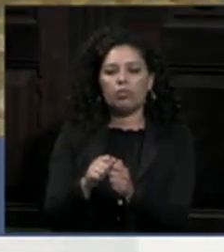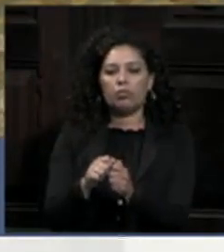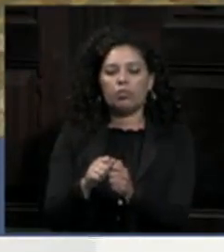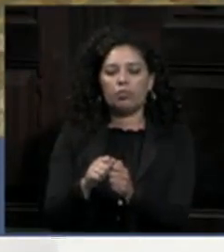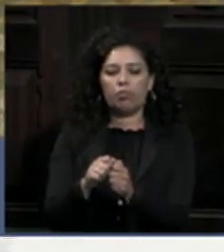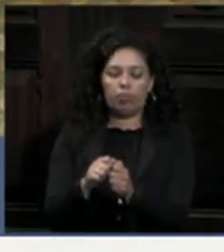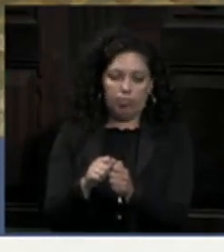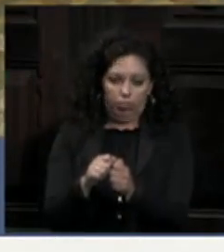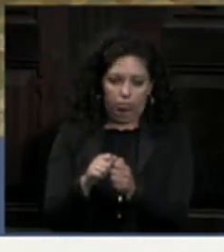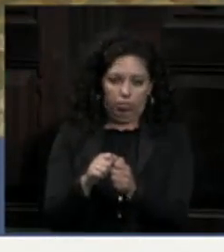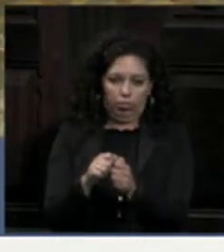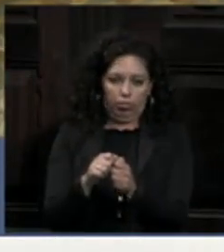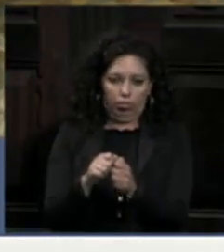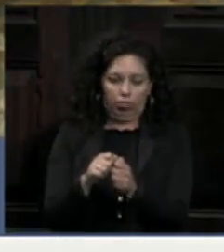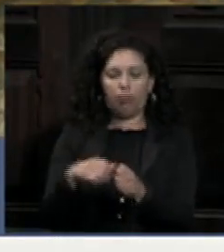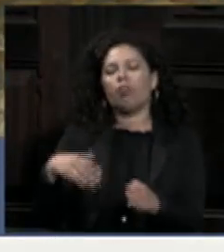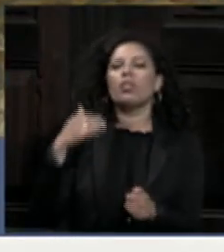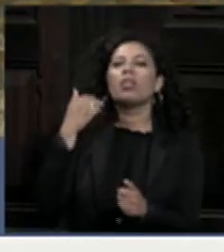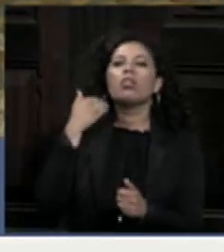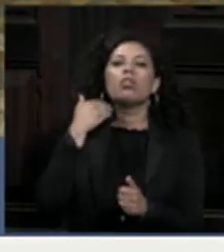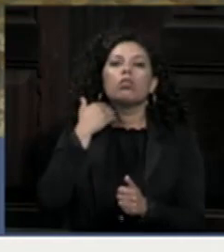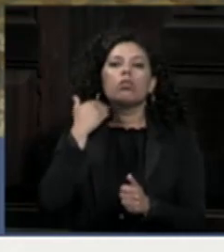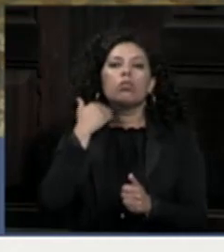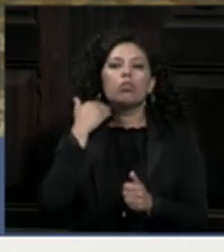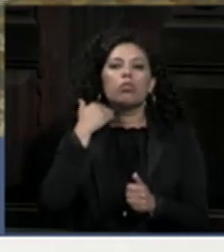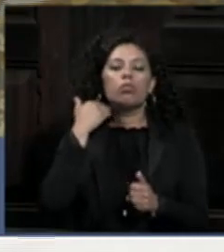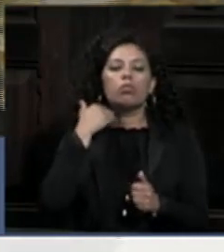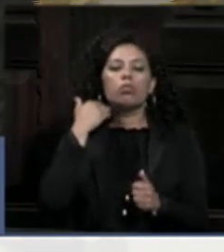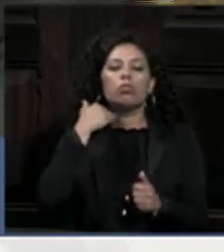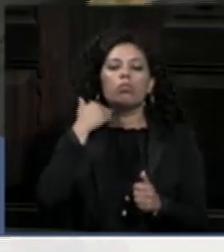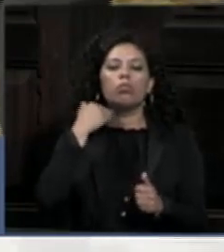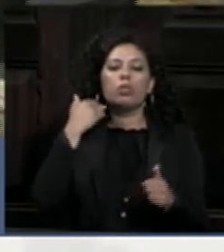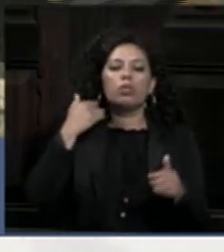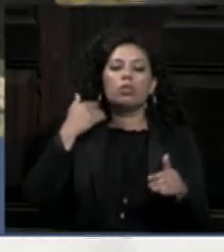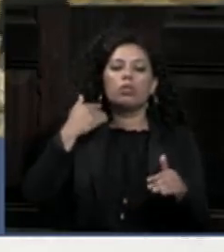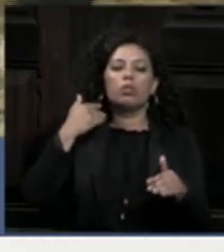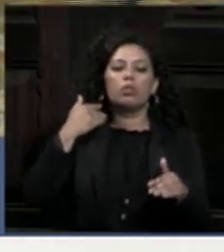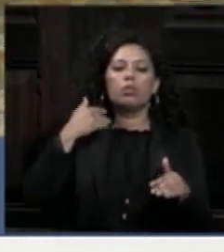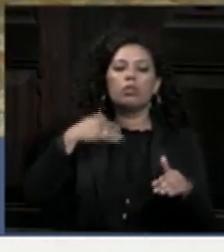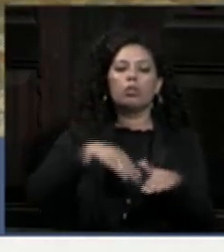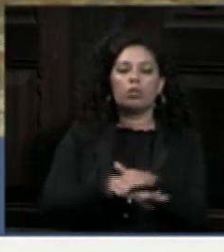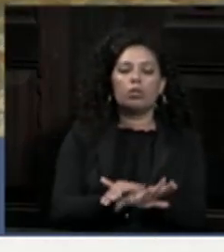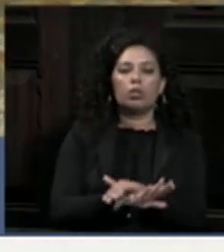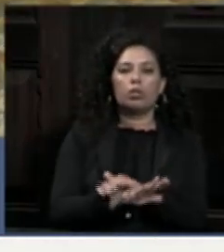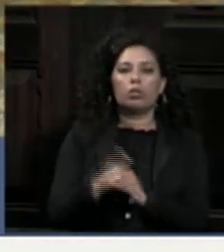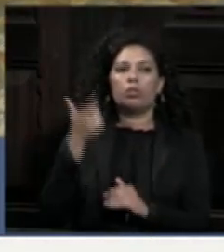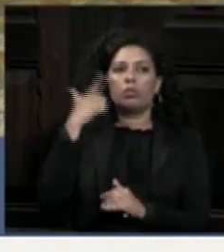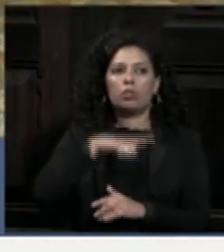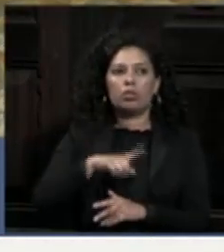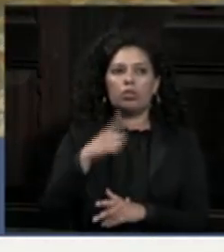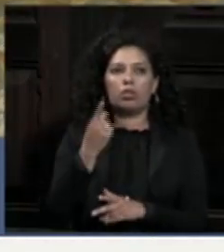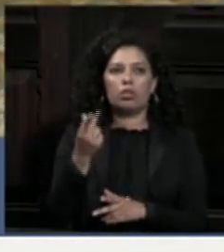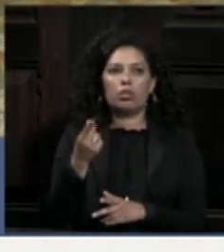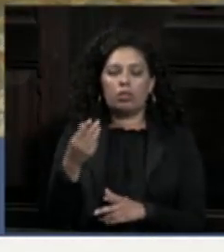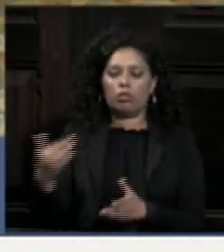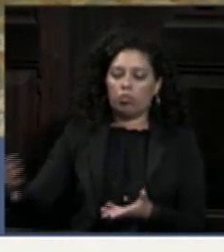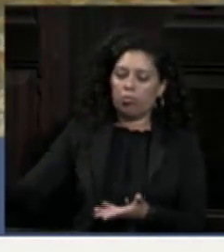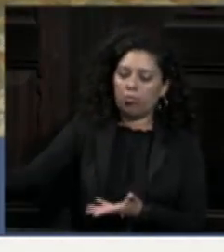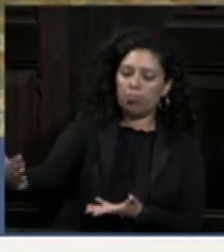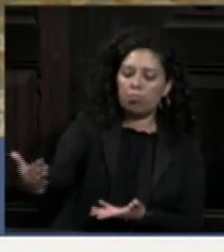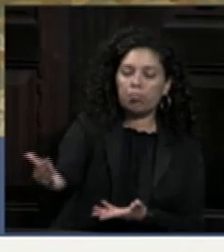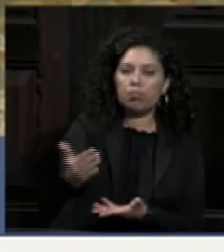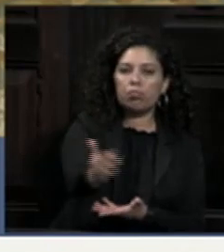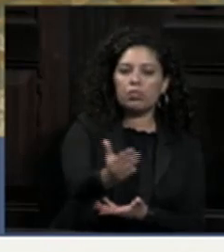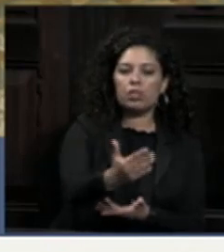o fundo único do rio previdência possa receber os repasses